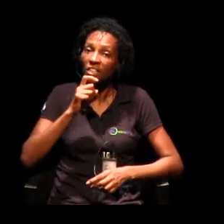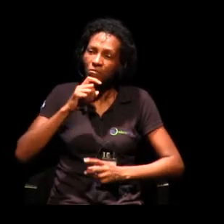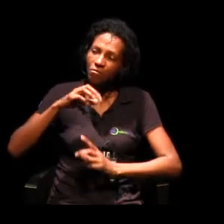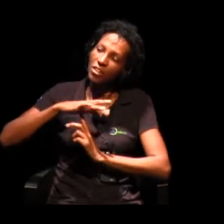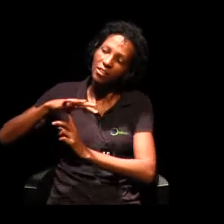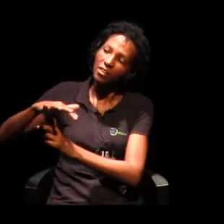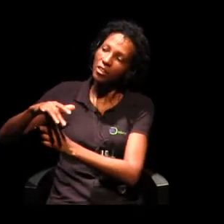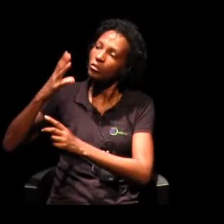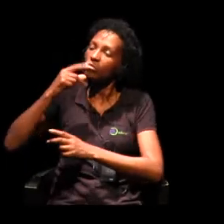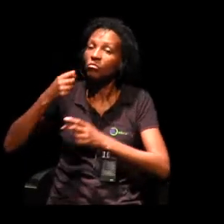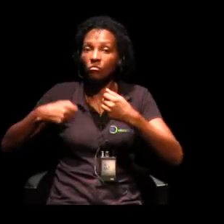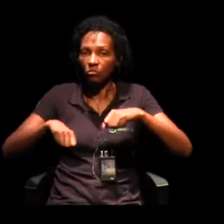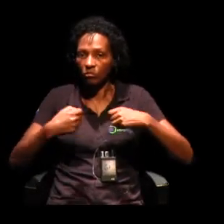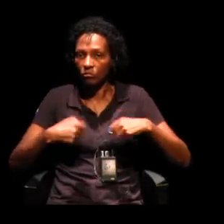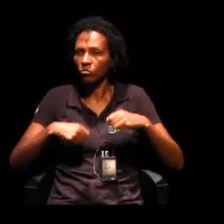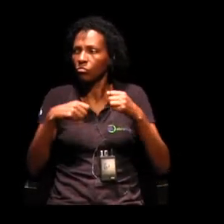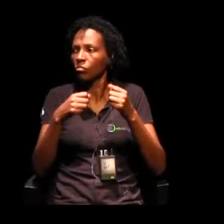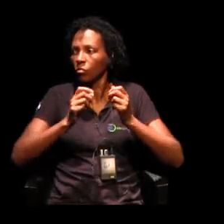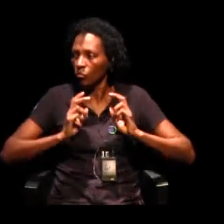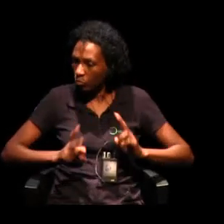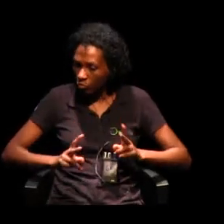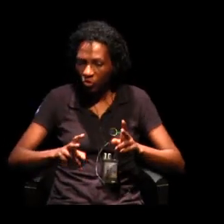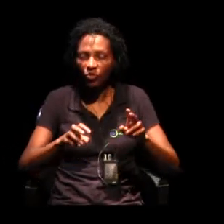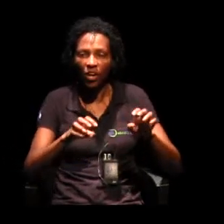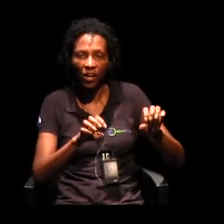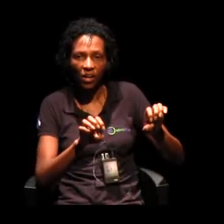toda essa parte verde. Foi necessário